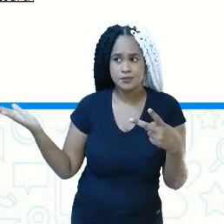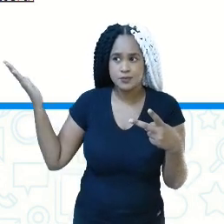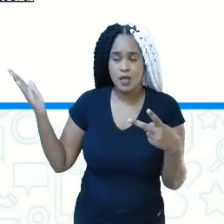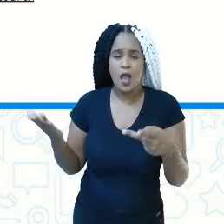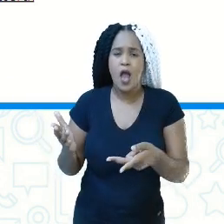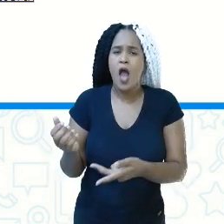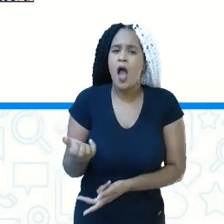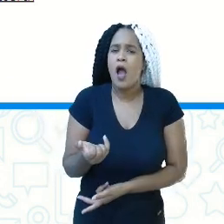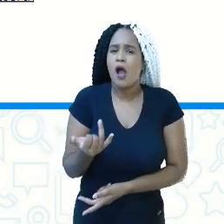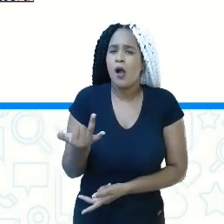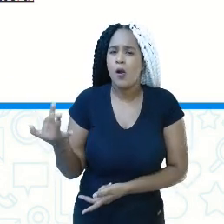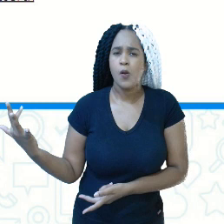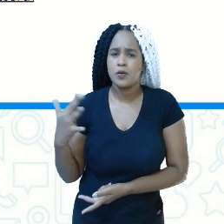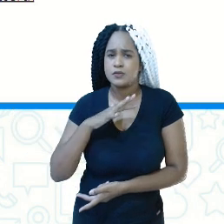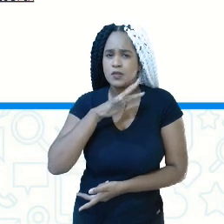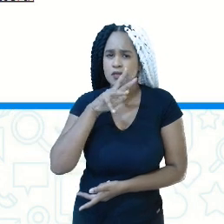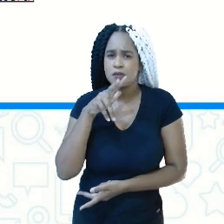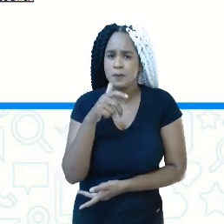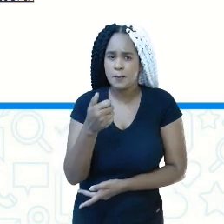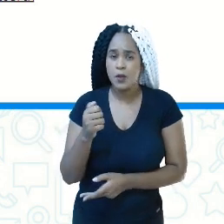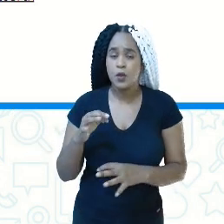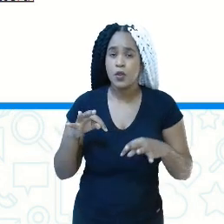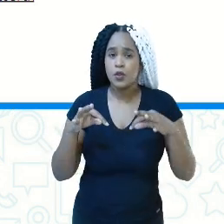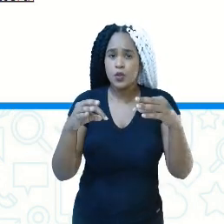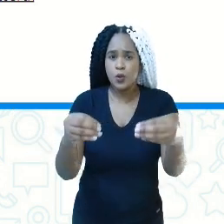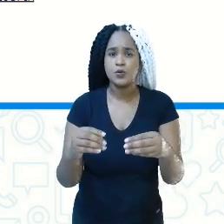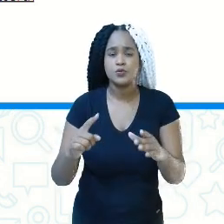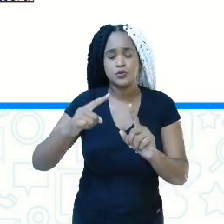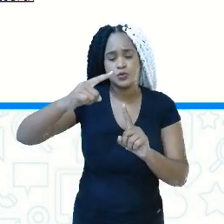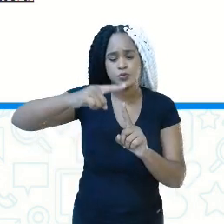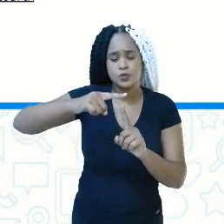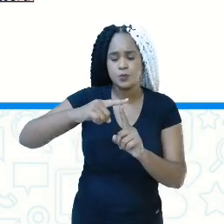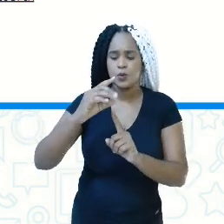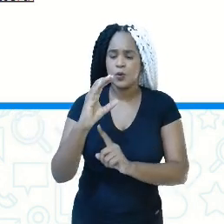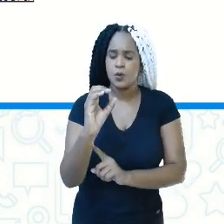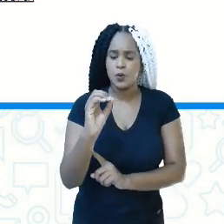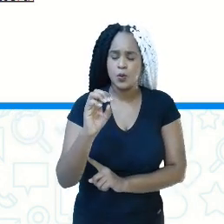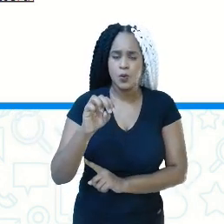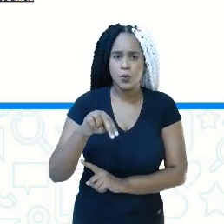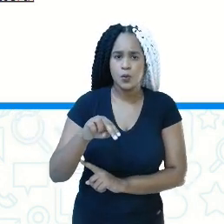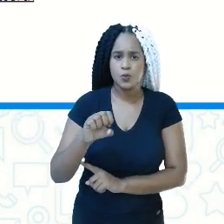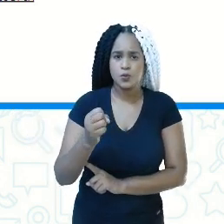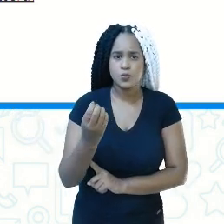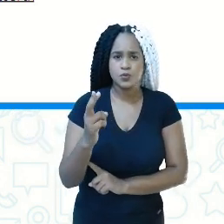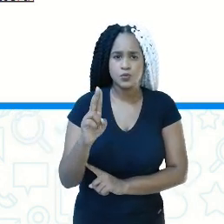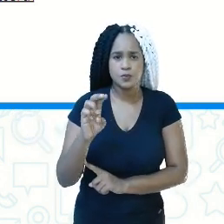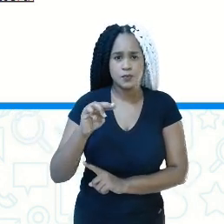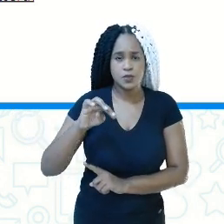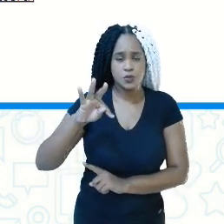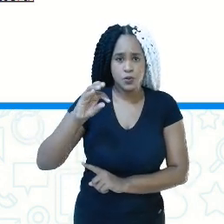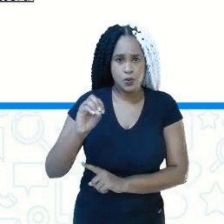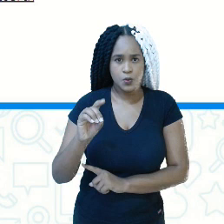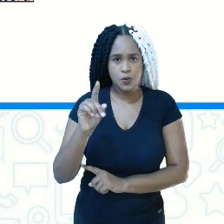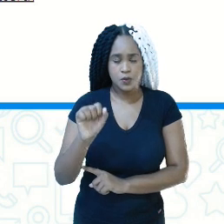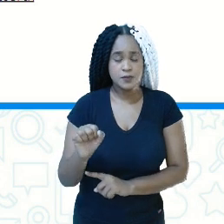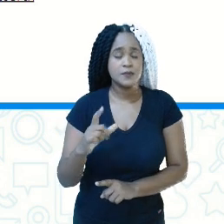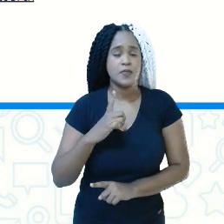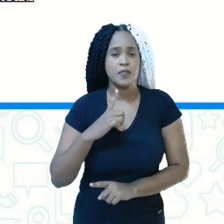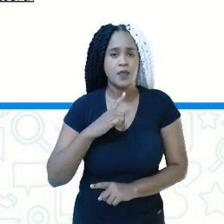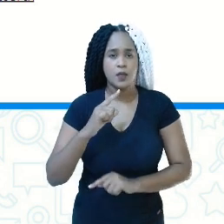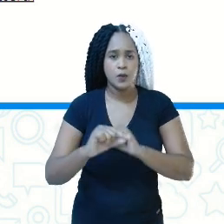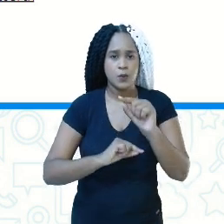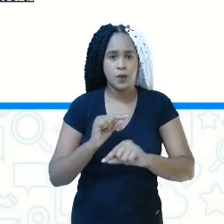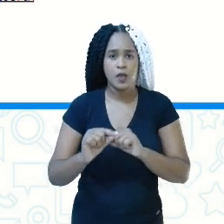tá? Não coloquei seres decompositores, não. Então, nós temos aí os herbívoros, que são aqueles que se alimentam de plantas,